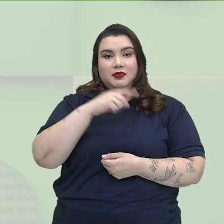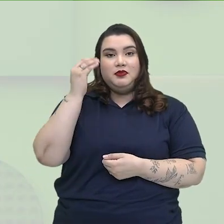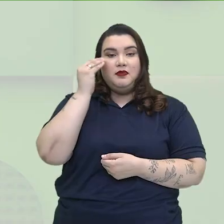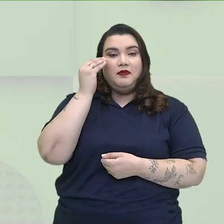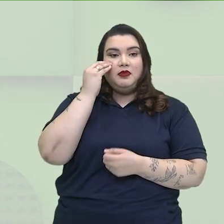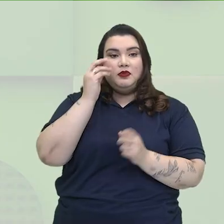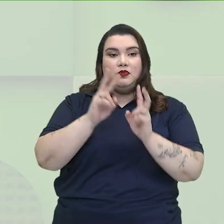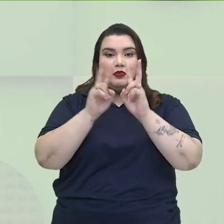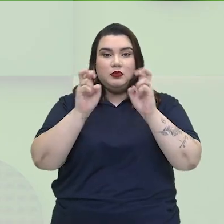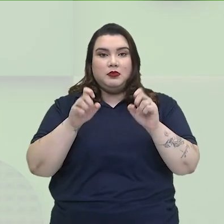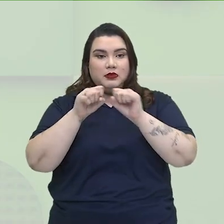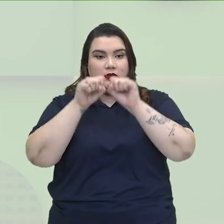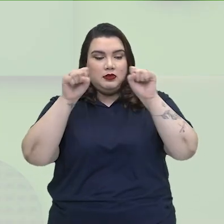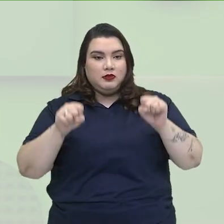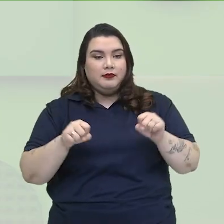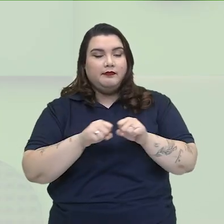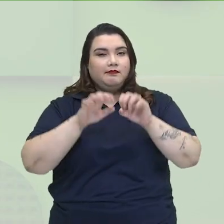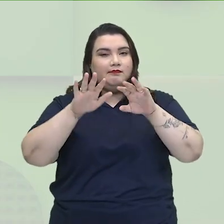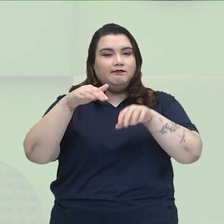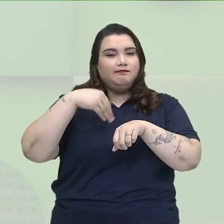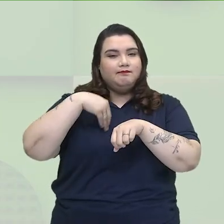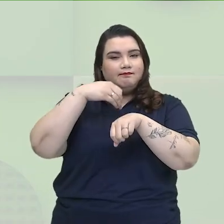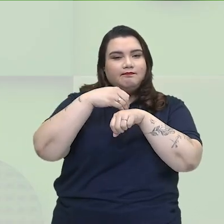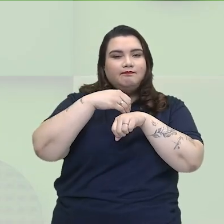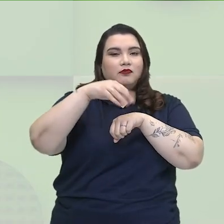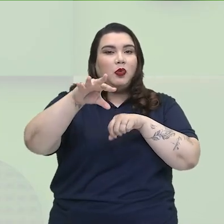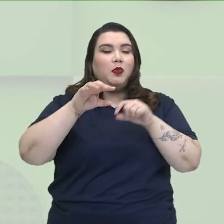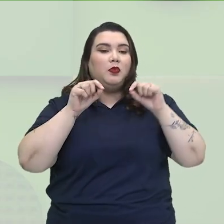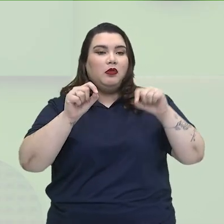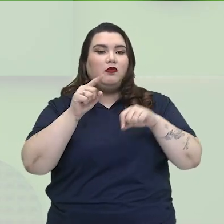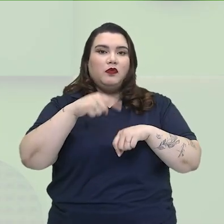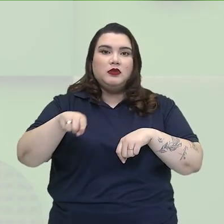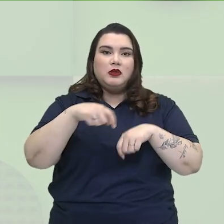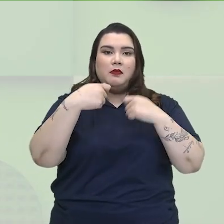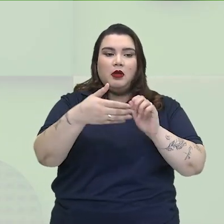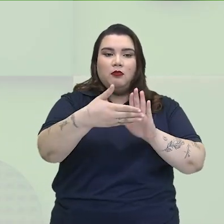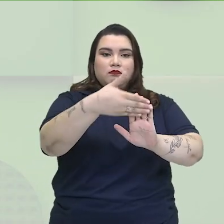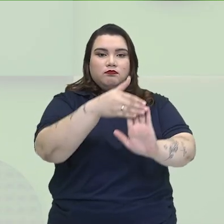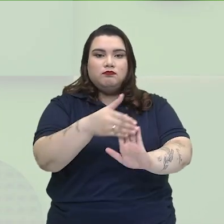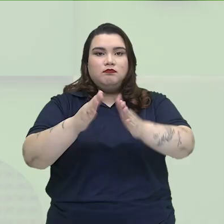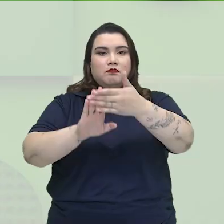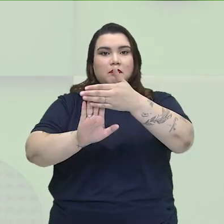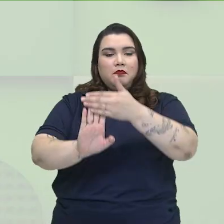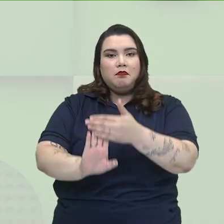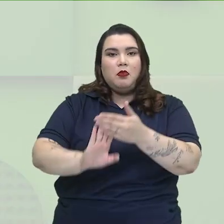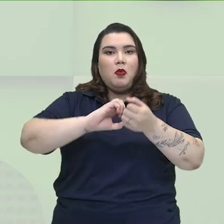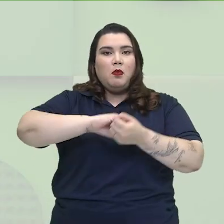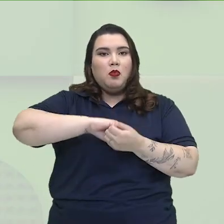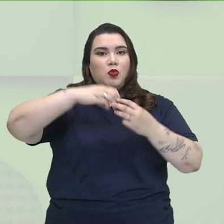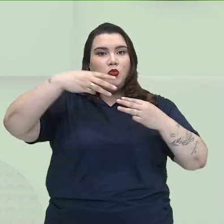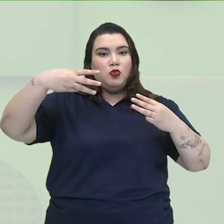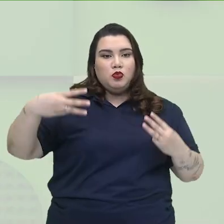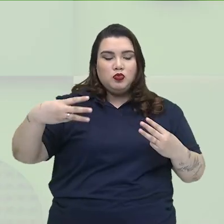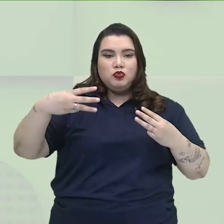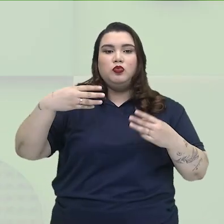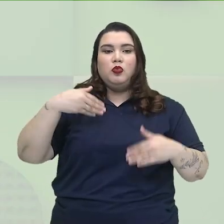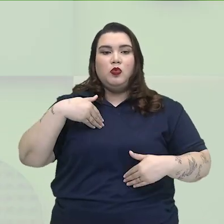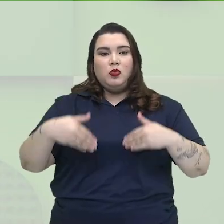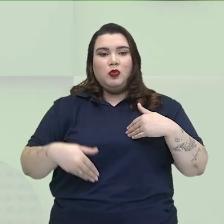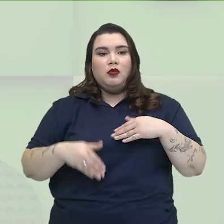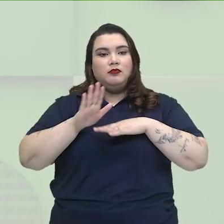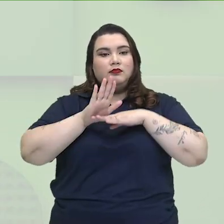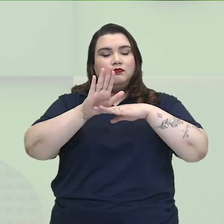sistema esquelético. E uma dica final aí, façam alongamentos, né? Fortaleçam o seu músculo e ajudem